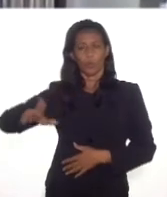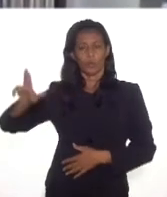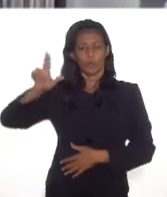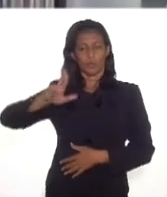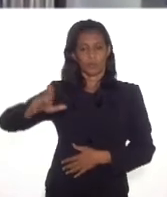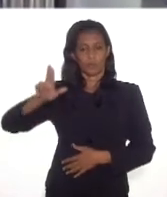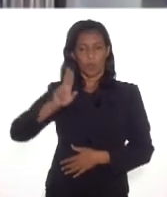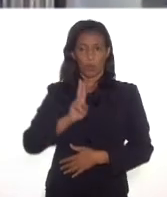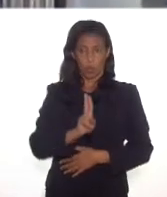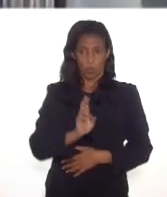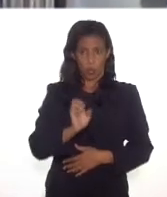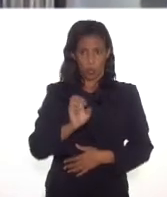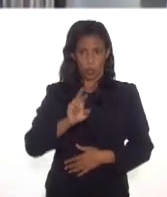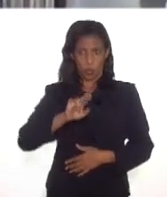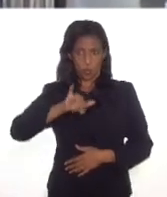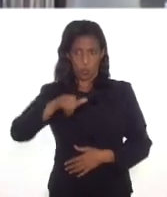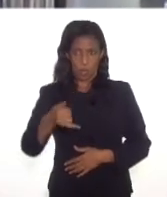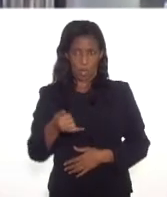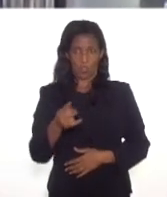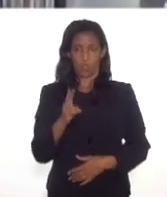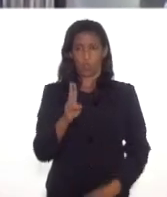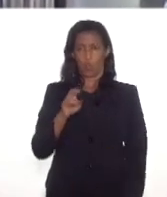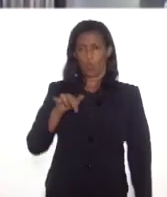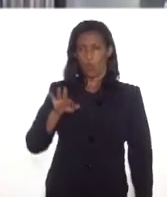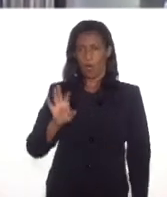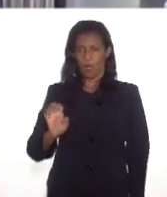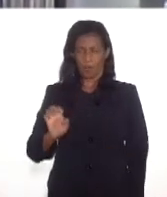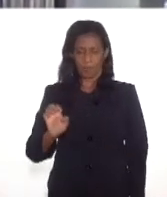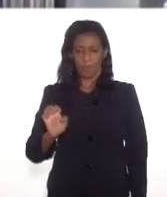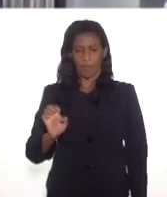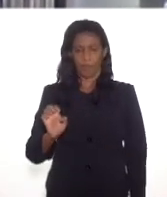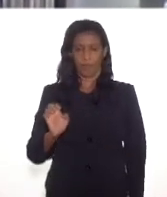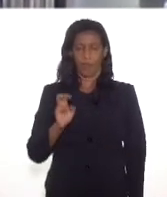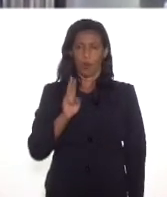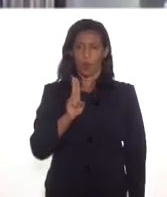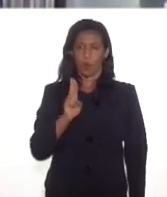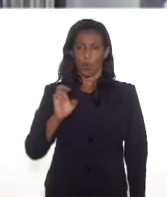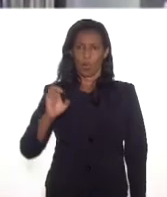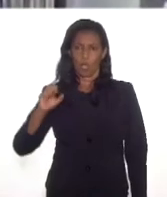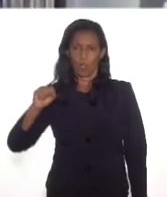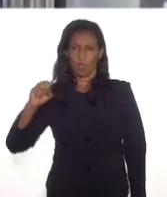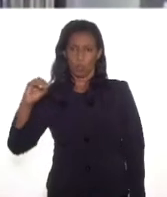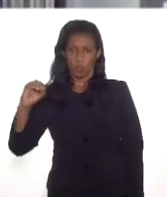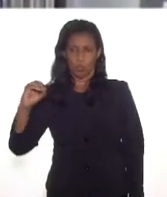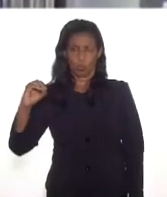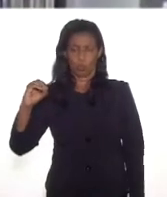a UERJ, a UENF e a UESO.